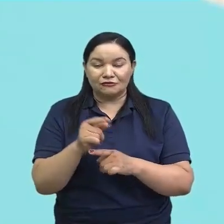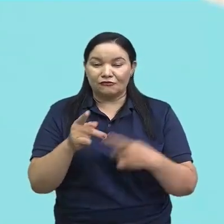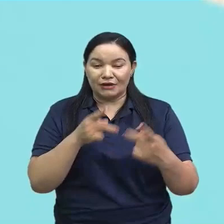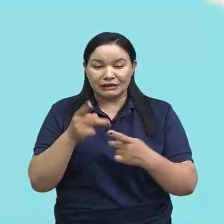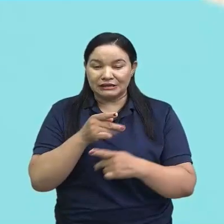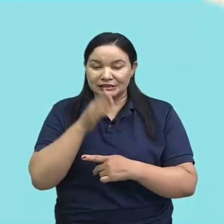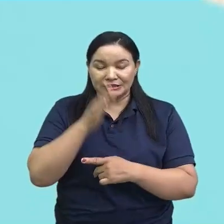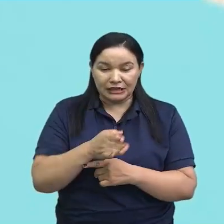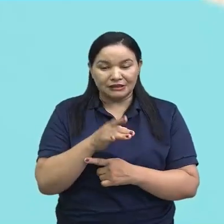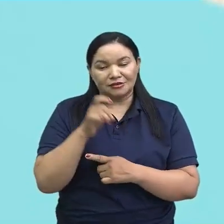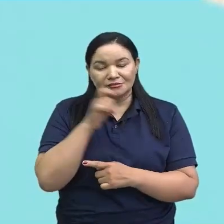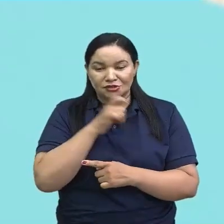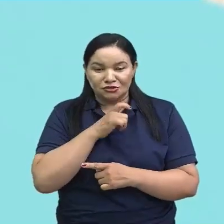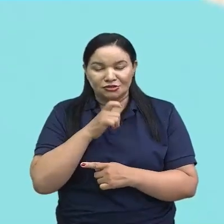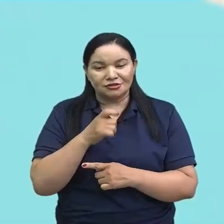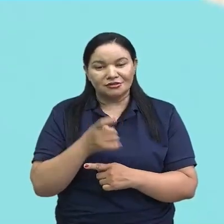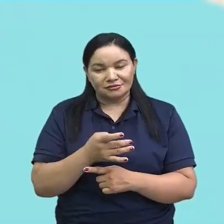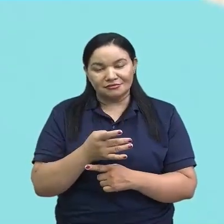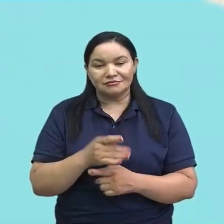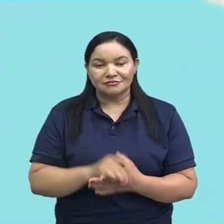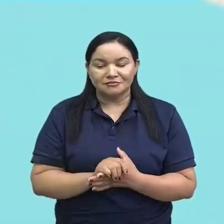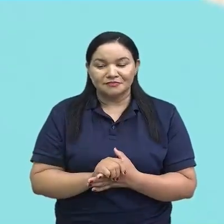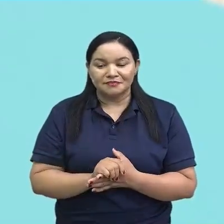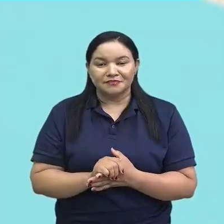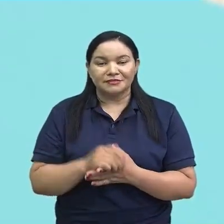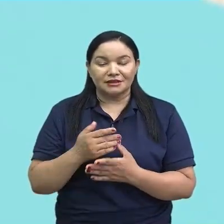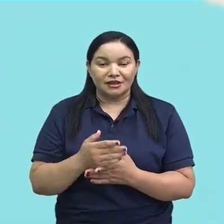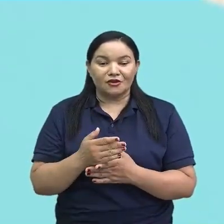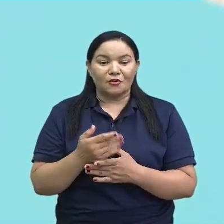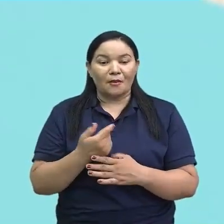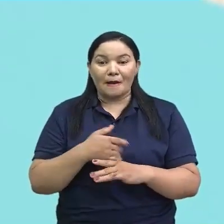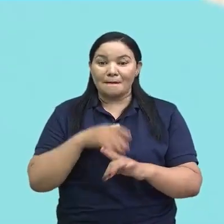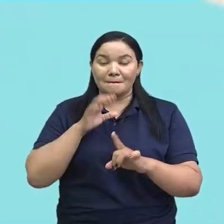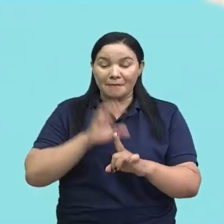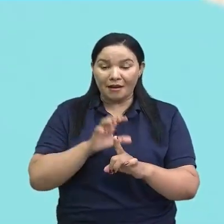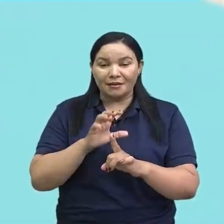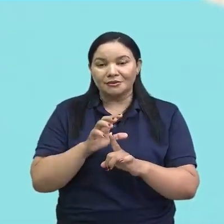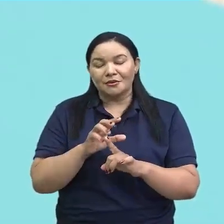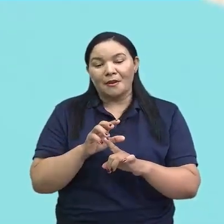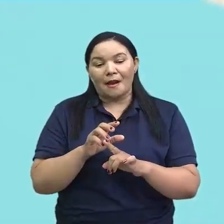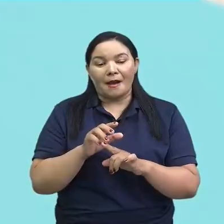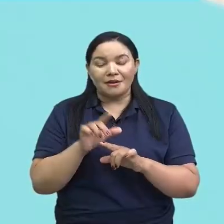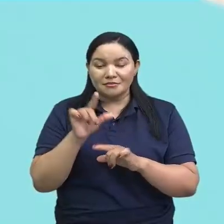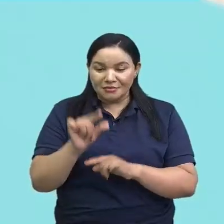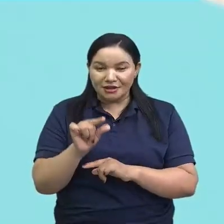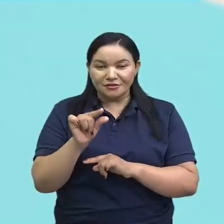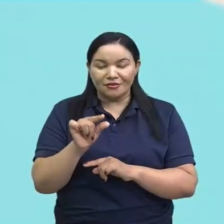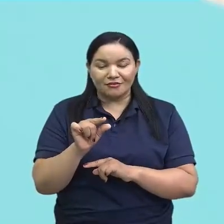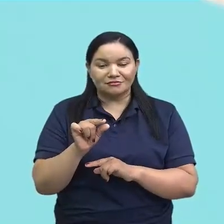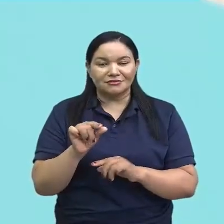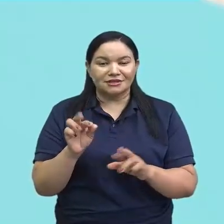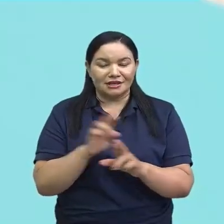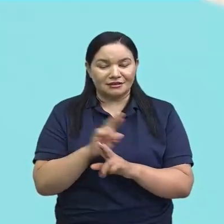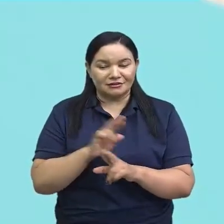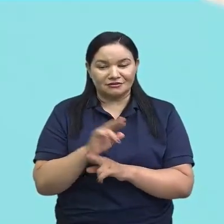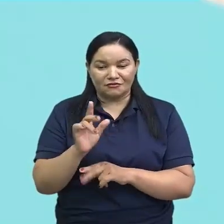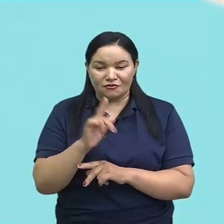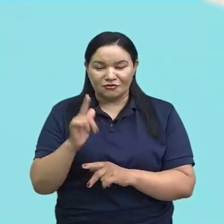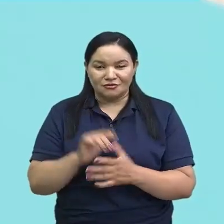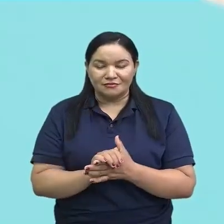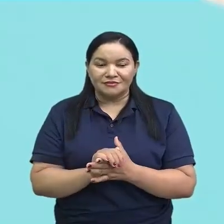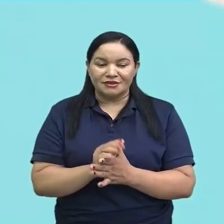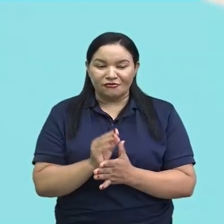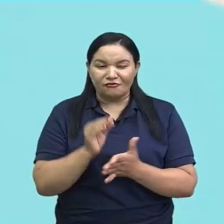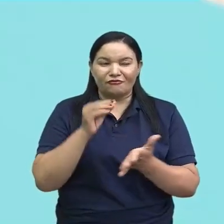está sendo mentirosa. Perceba que um tem um impacto menor em relação à outra. Então, você está faltando